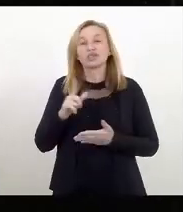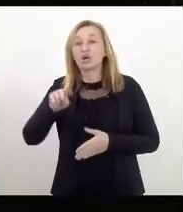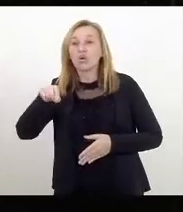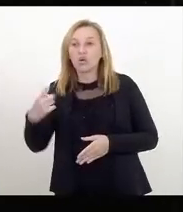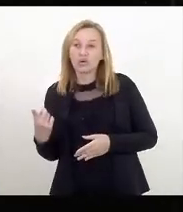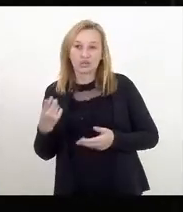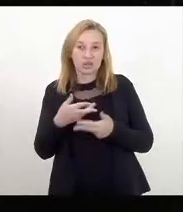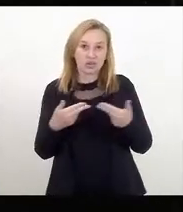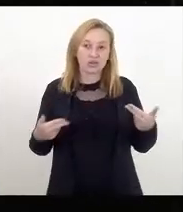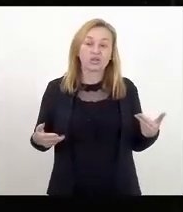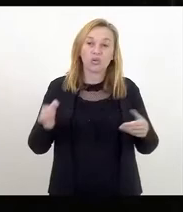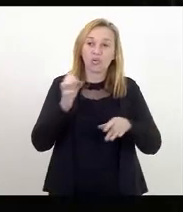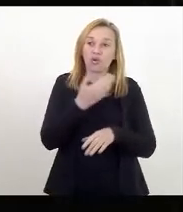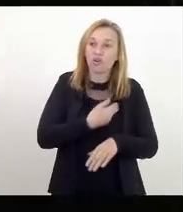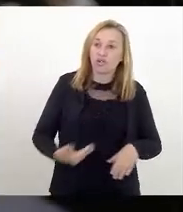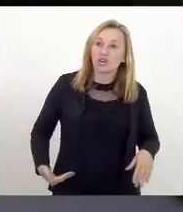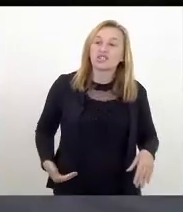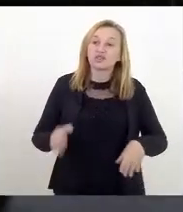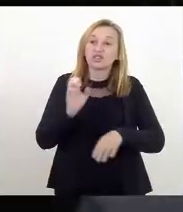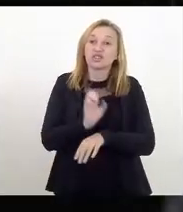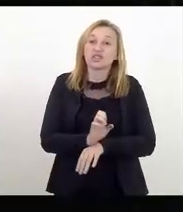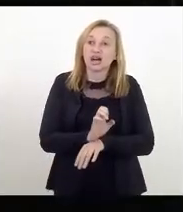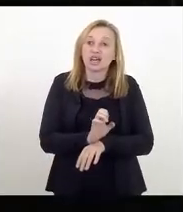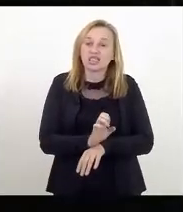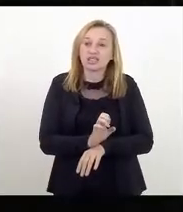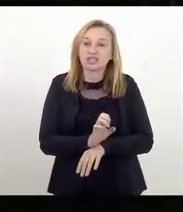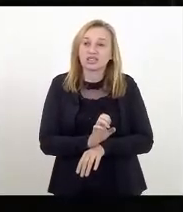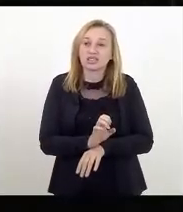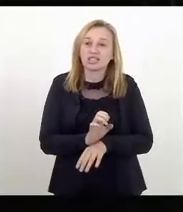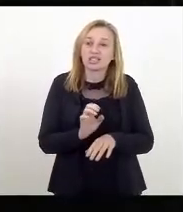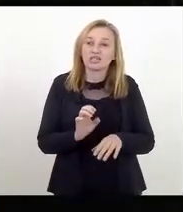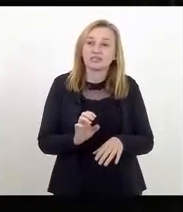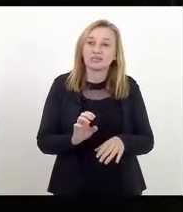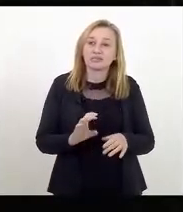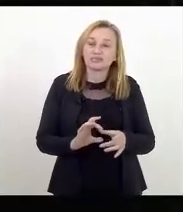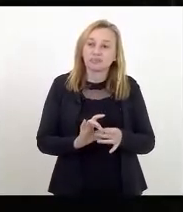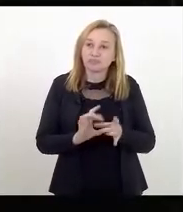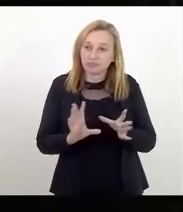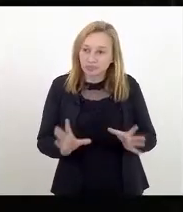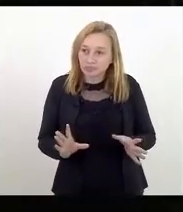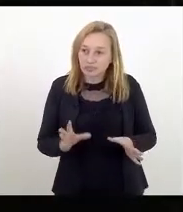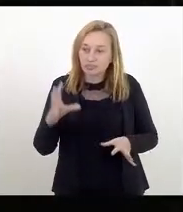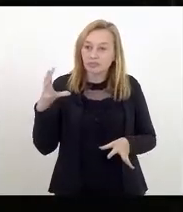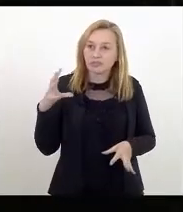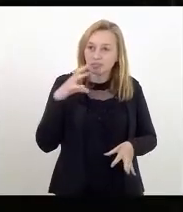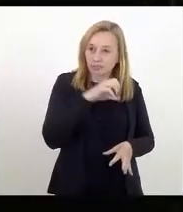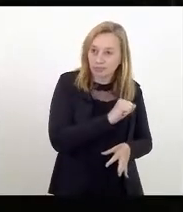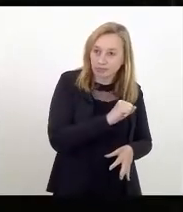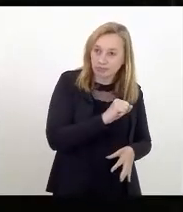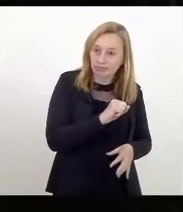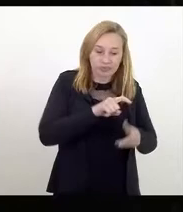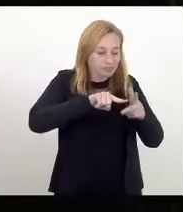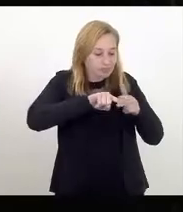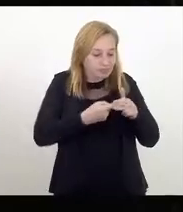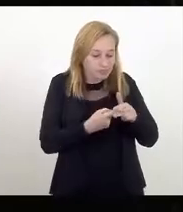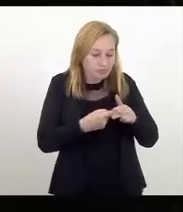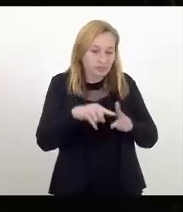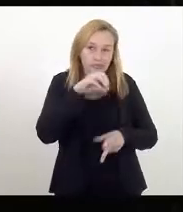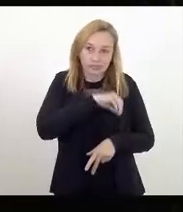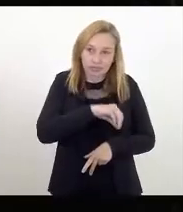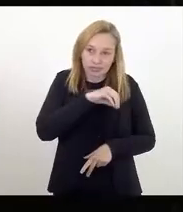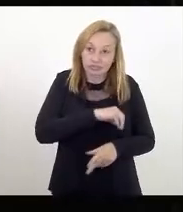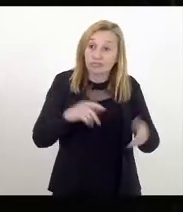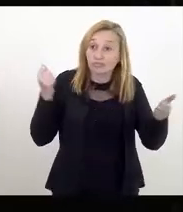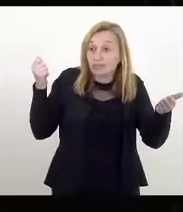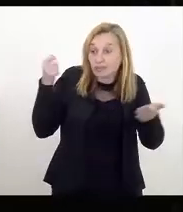ao governo do Estado a não ser sancionar e imediatamente reajustar os salários e